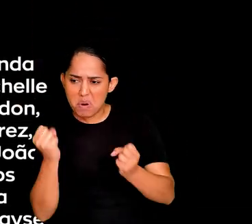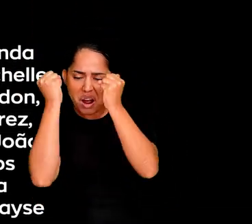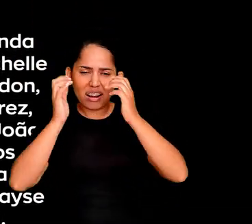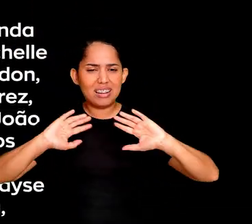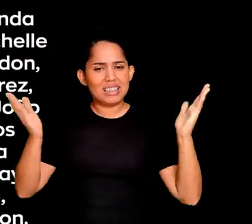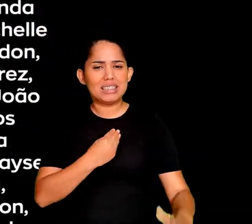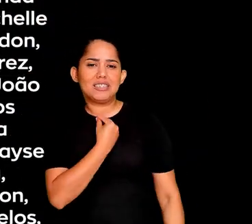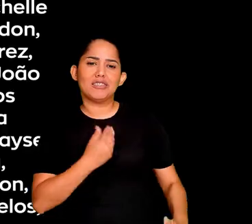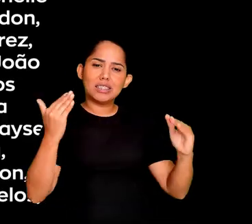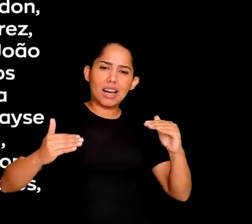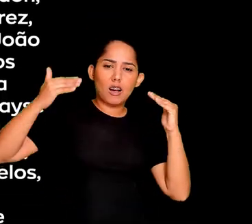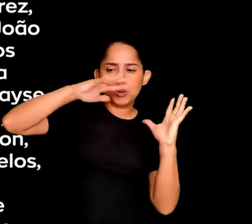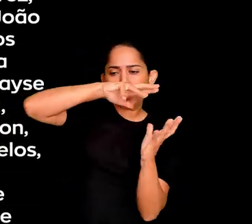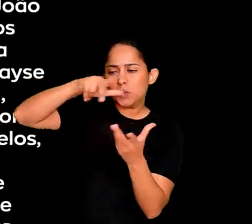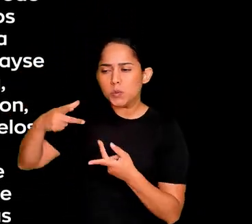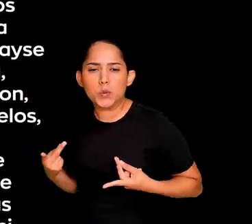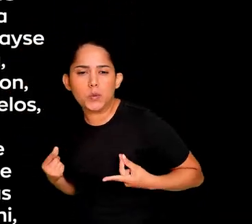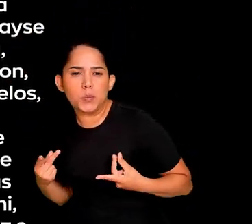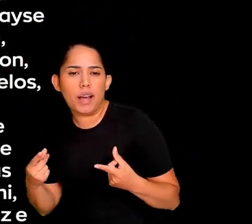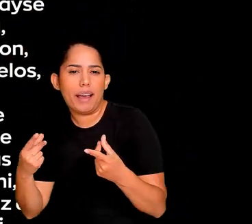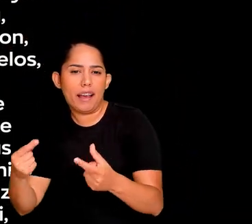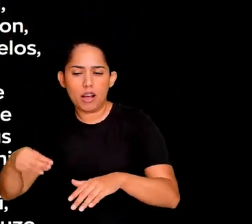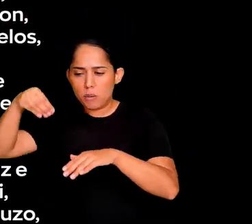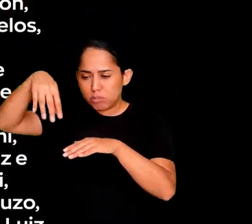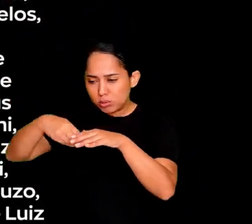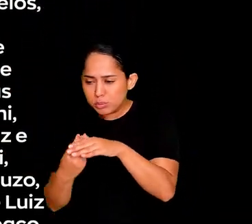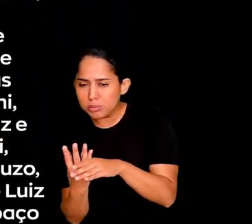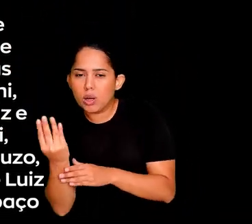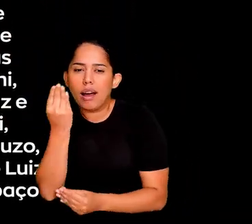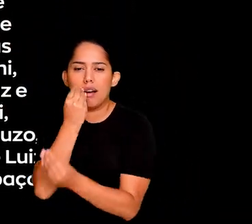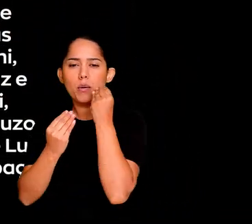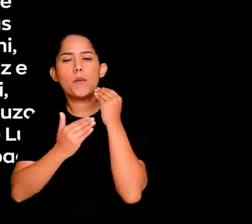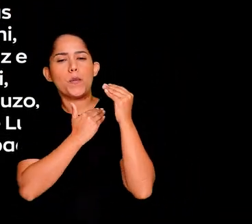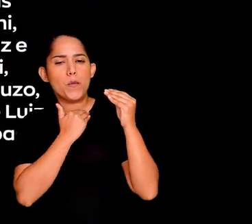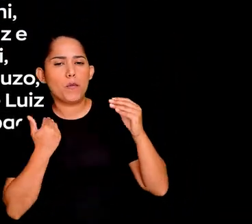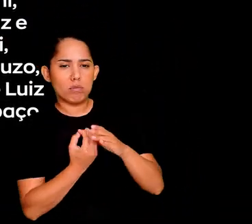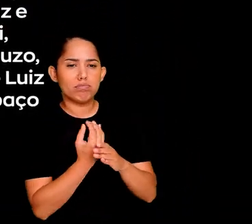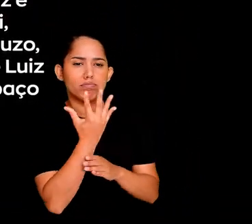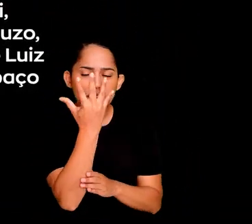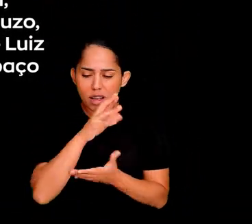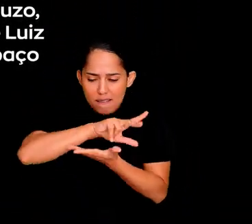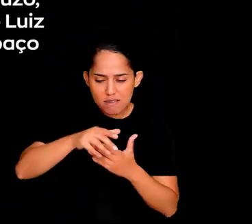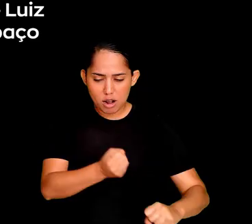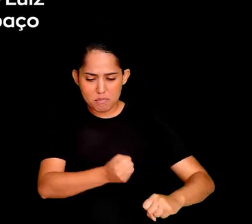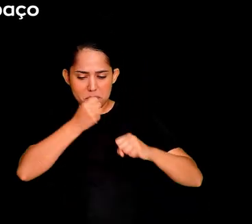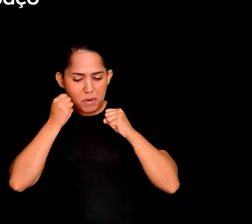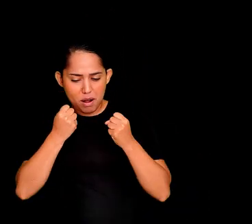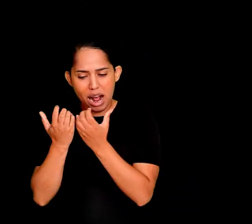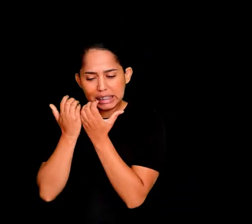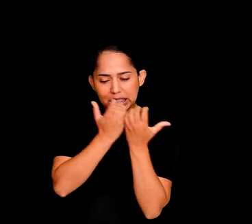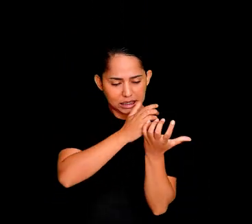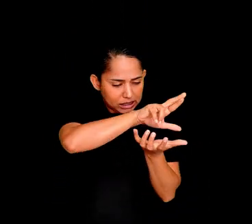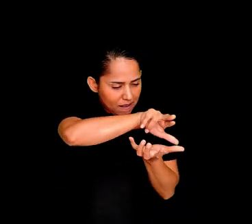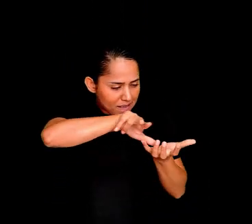assalta, furta. A vida é mais alta, o mundo não tem fim. Planta pra comer, morre pra nascer, mundubim,